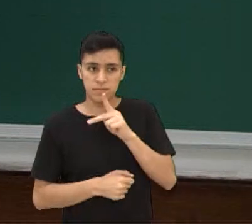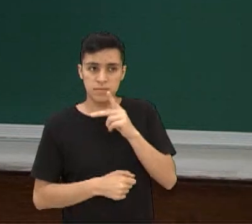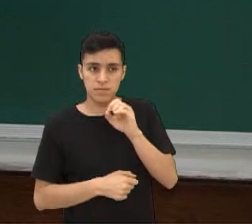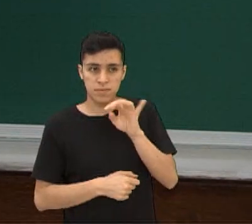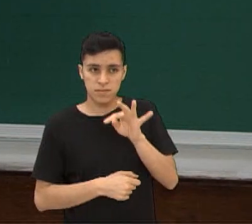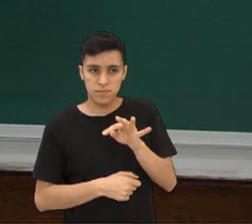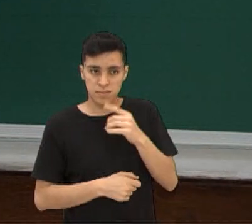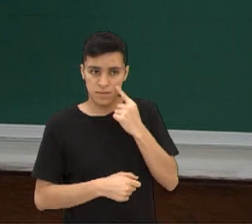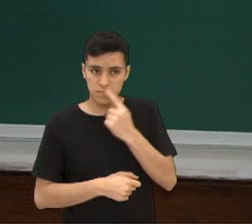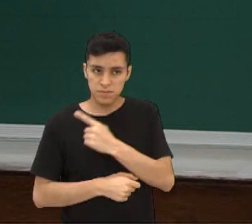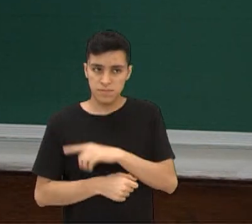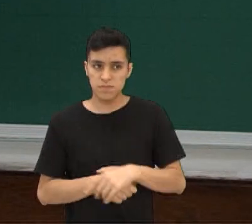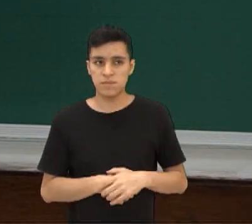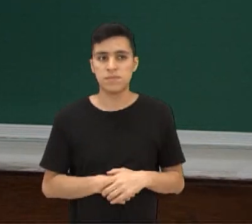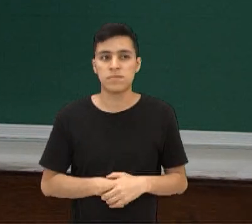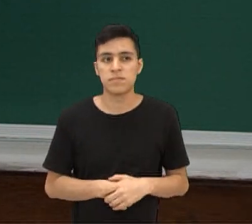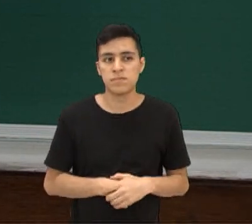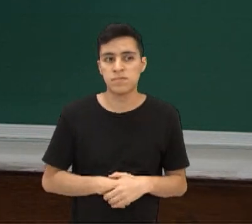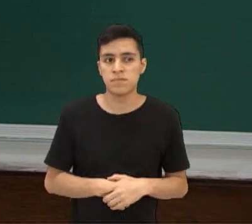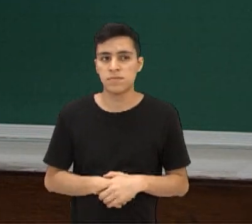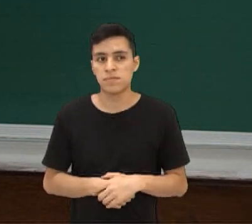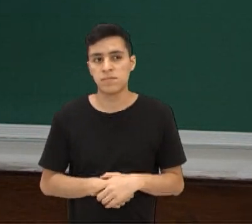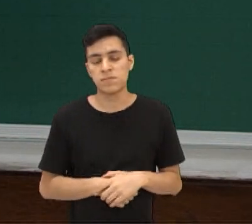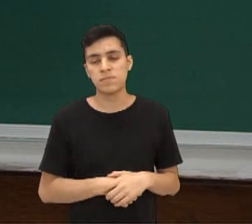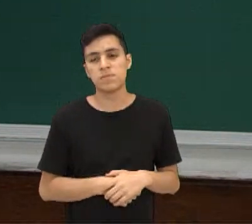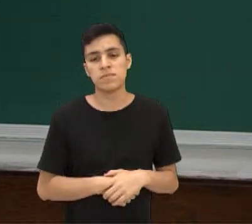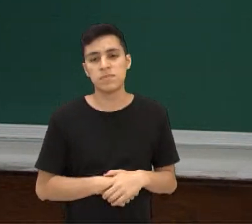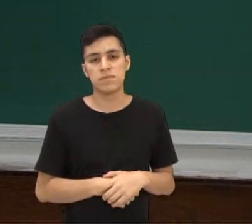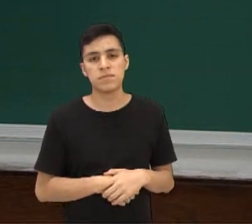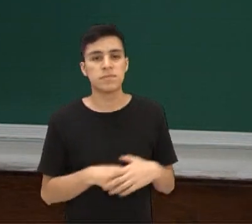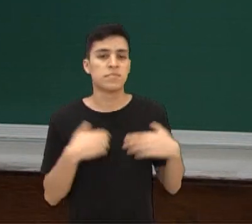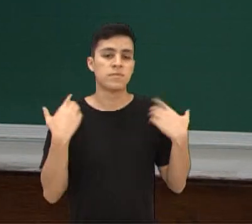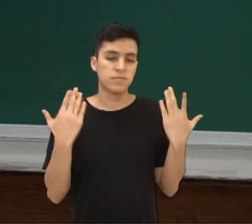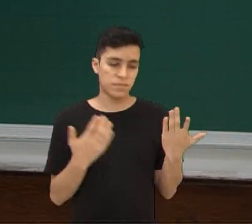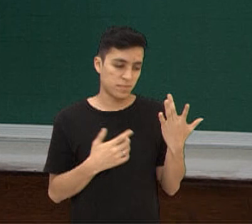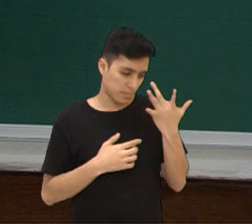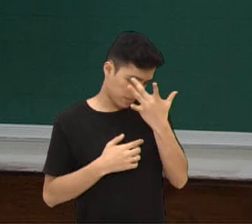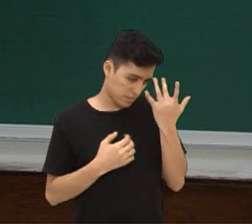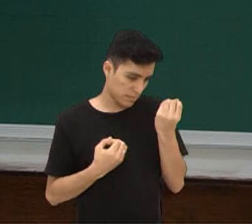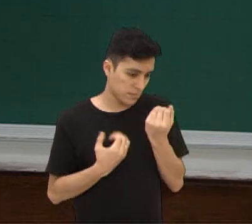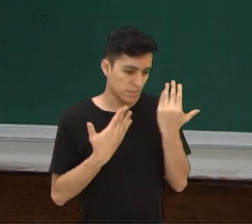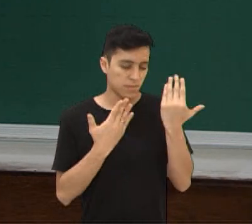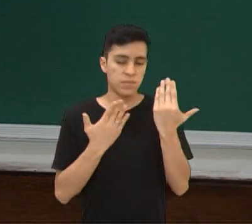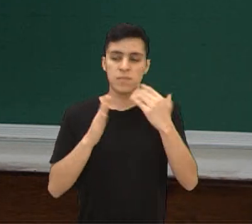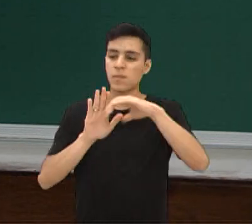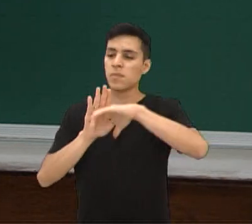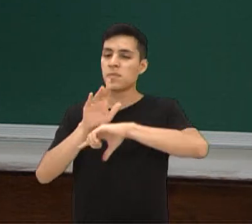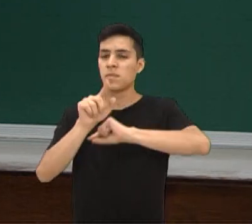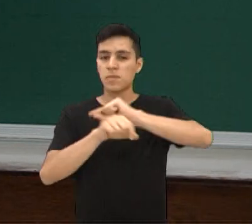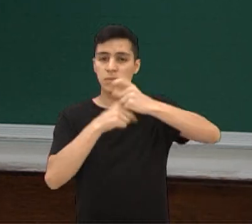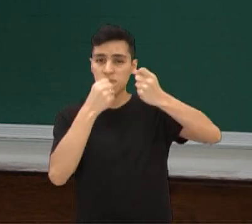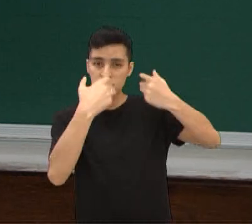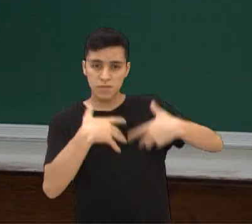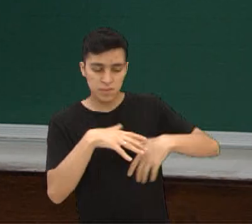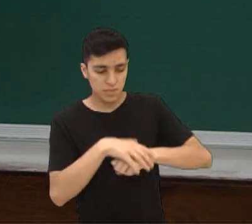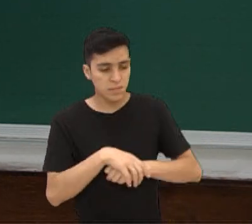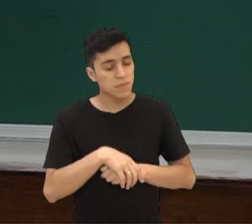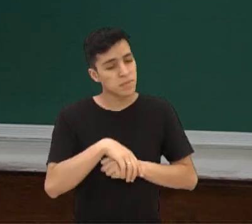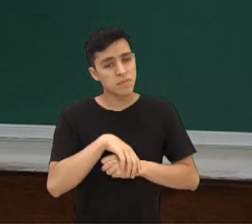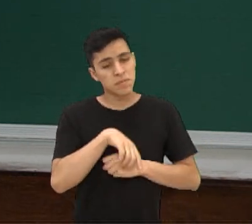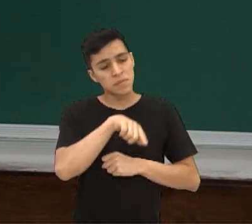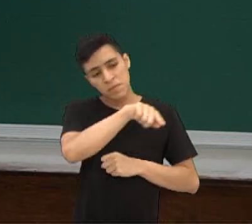Definition. Someone who or which writes poem. Então, poeta, a definição. Alguém que escreve